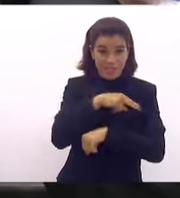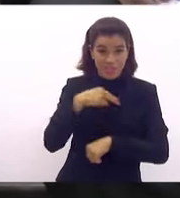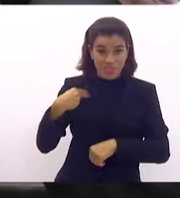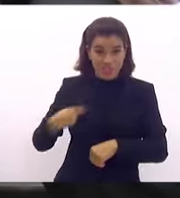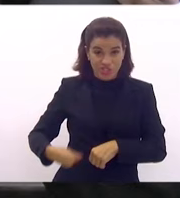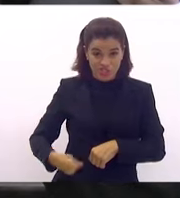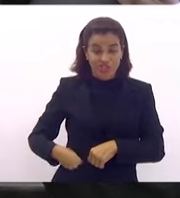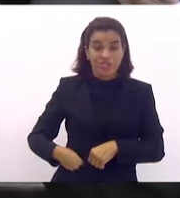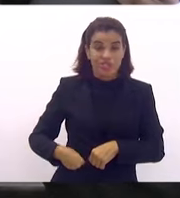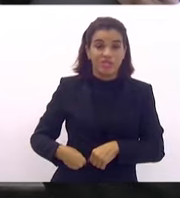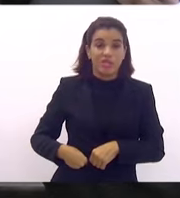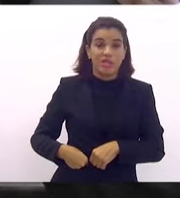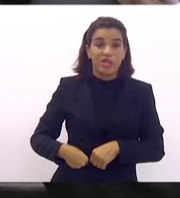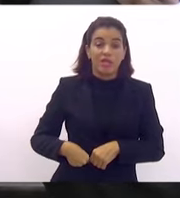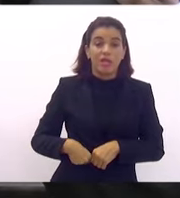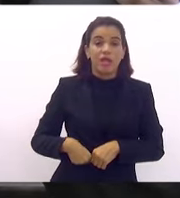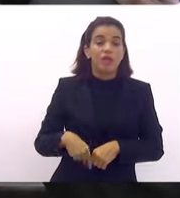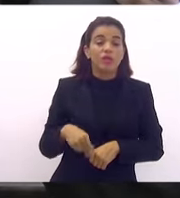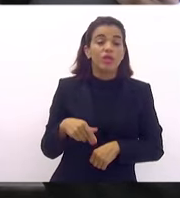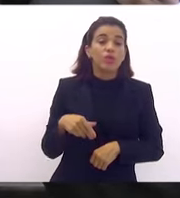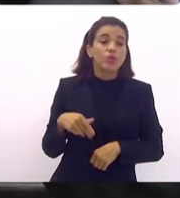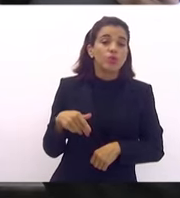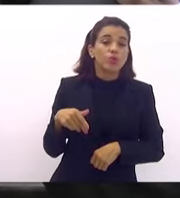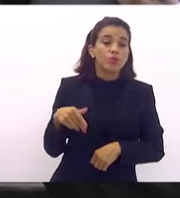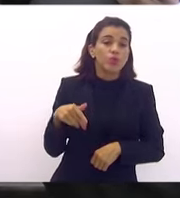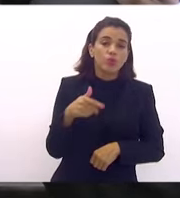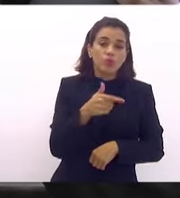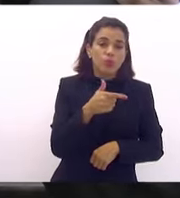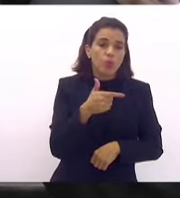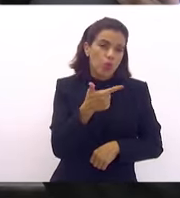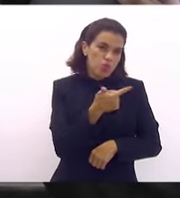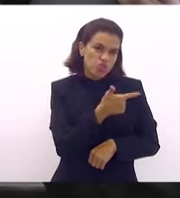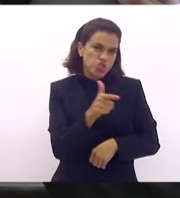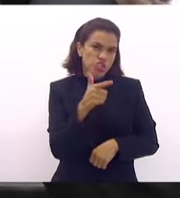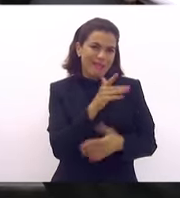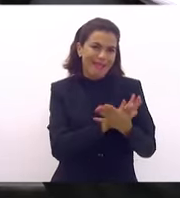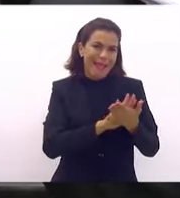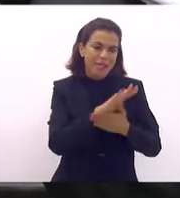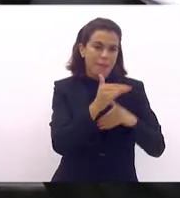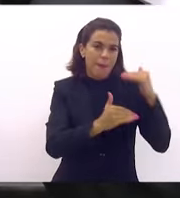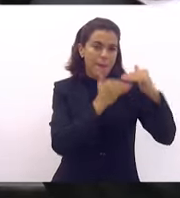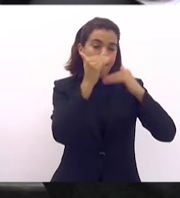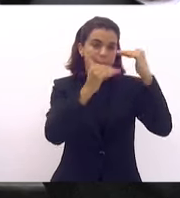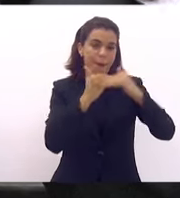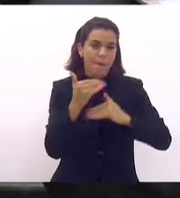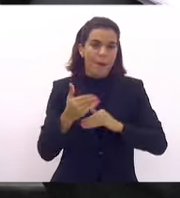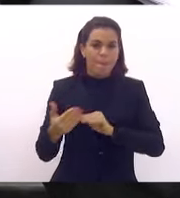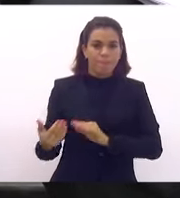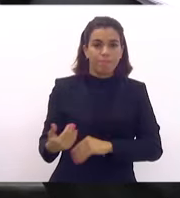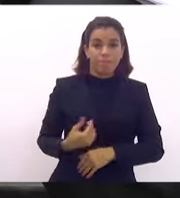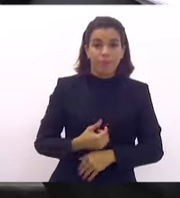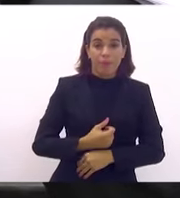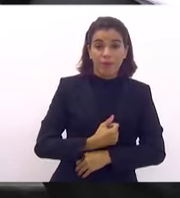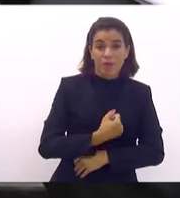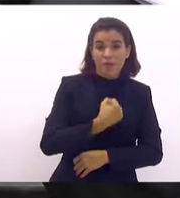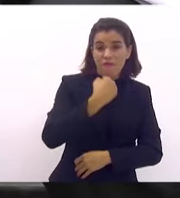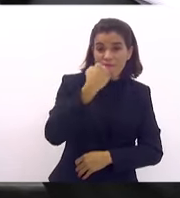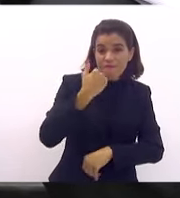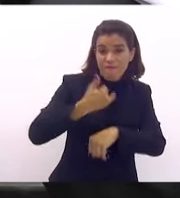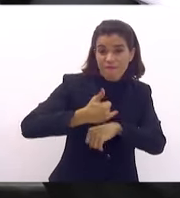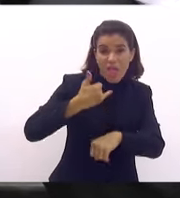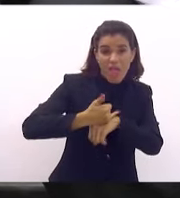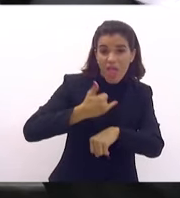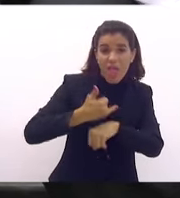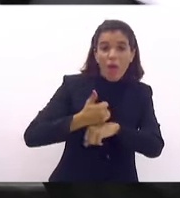Na China, quando a China não estava no atual estágio de desenvolvimento, as armaduras das pontes, o ferro,